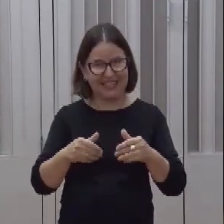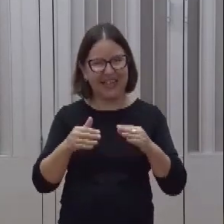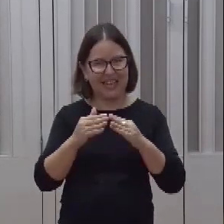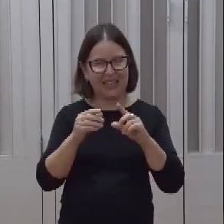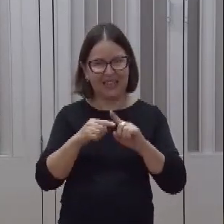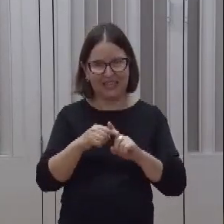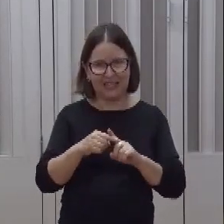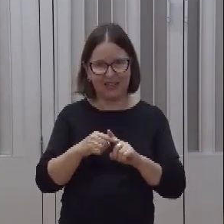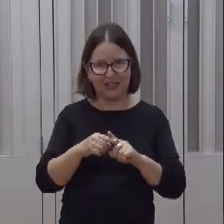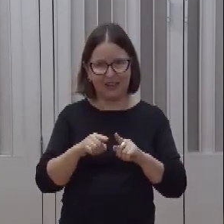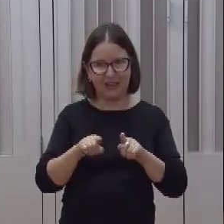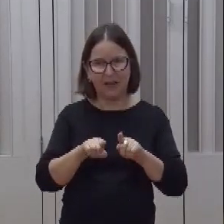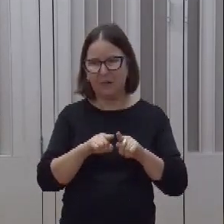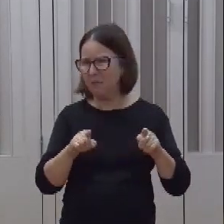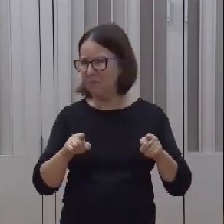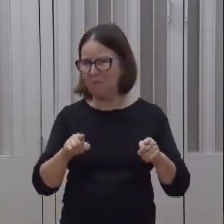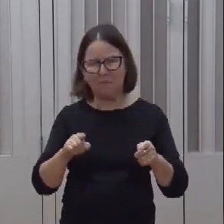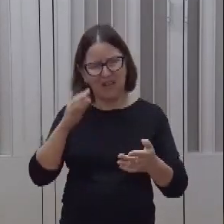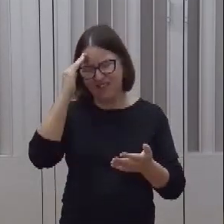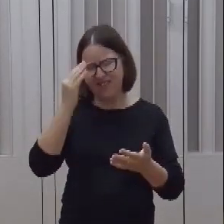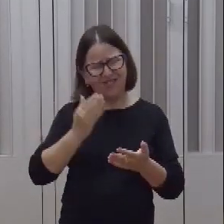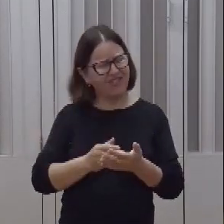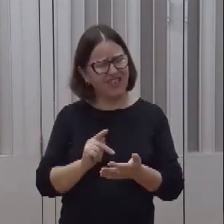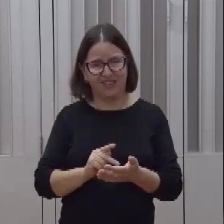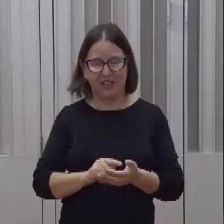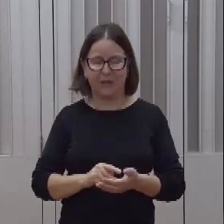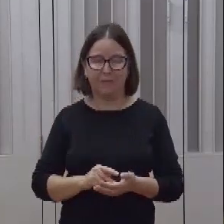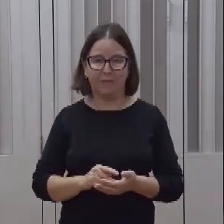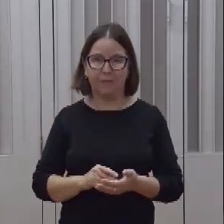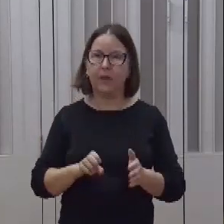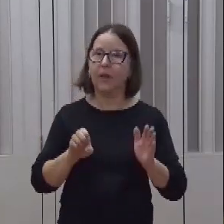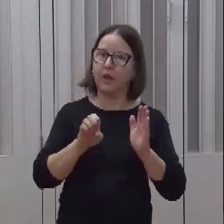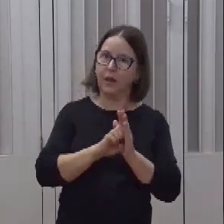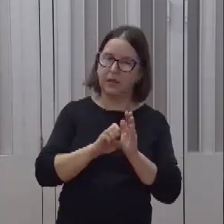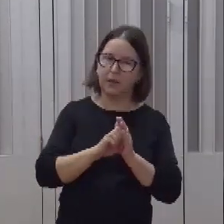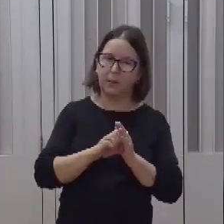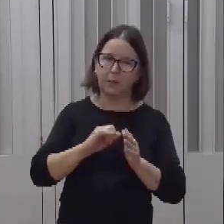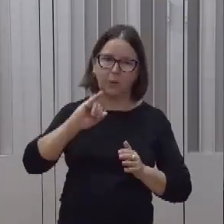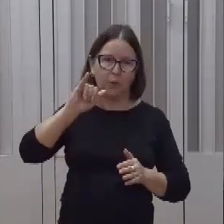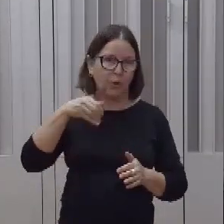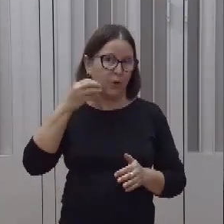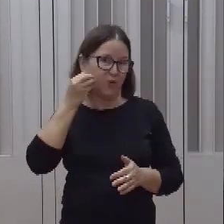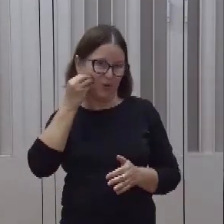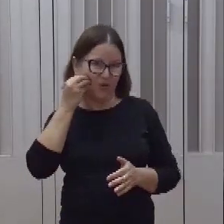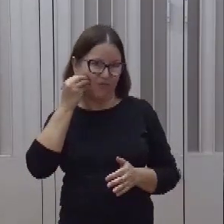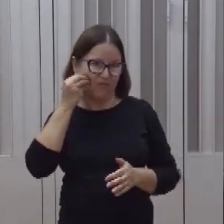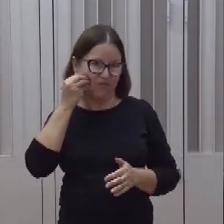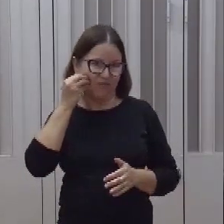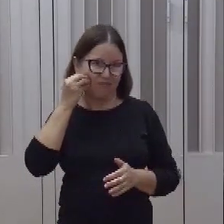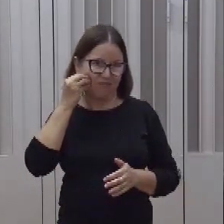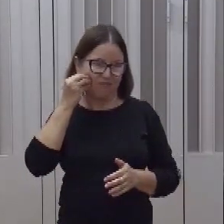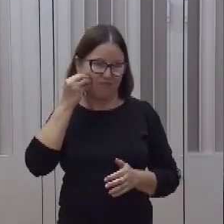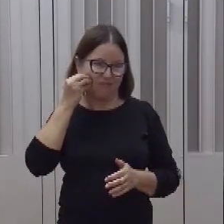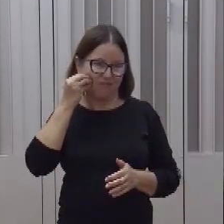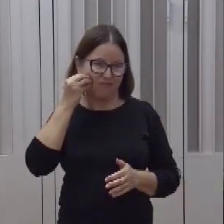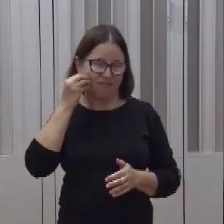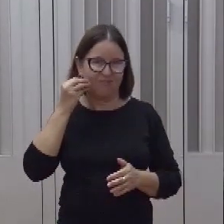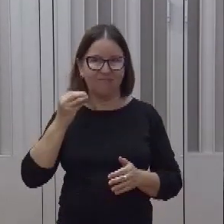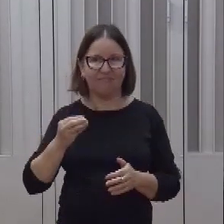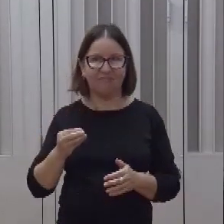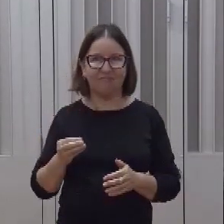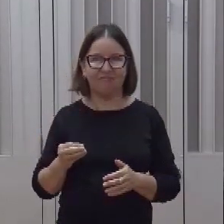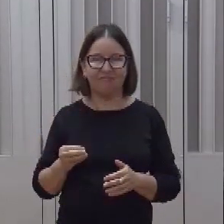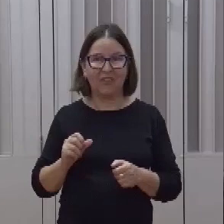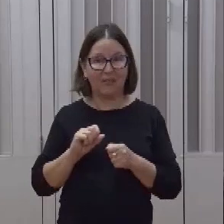Qual é um exemplo? Judas, por exemplo, estava no colégio apostólico.